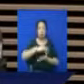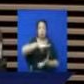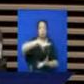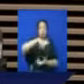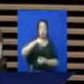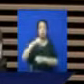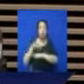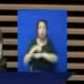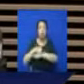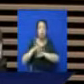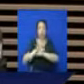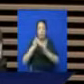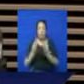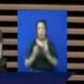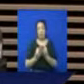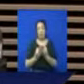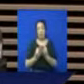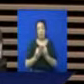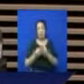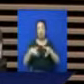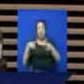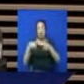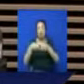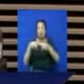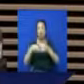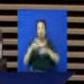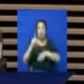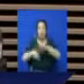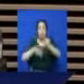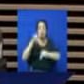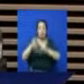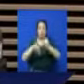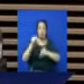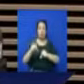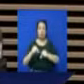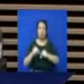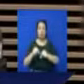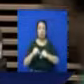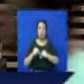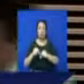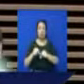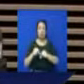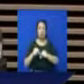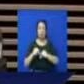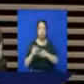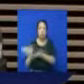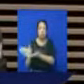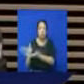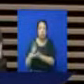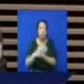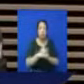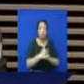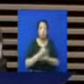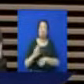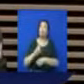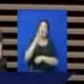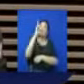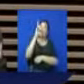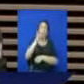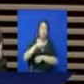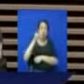família, de um sacerdócio, de uma nação eleita, de um povo escolhido, separado por Deus, eleitos por